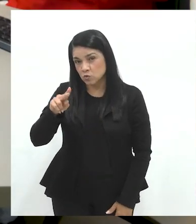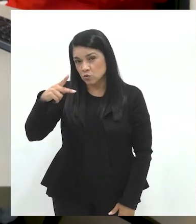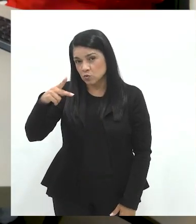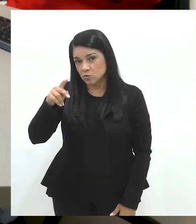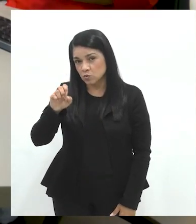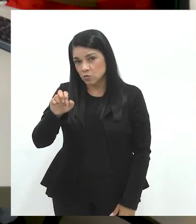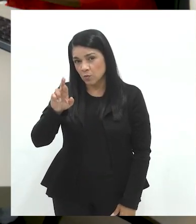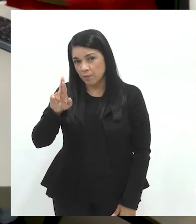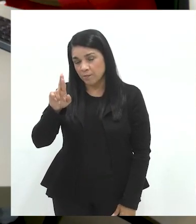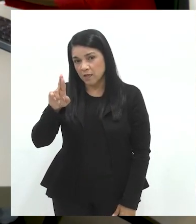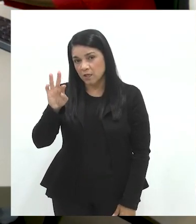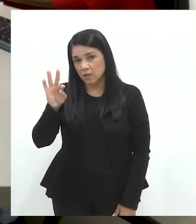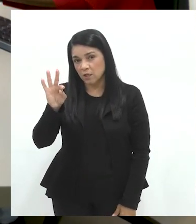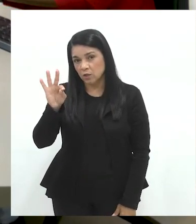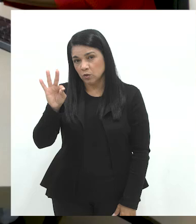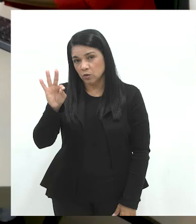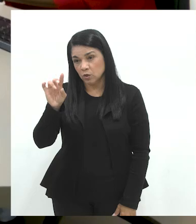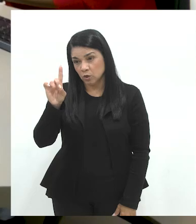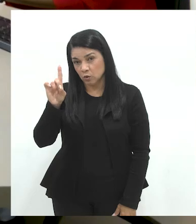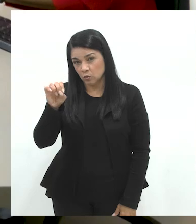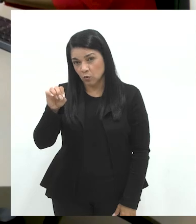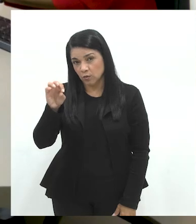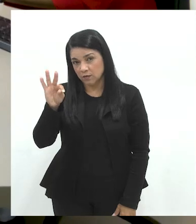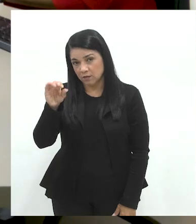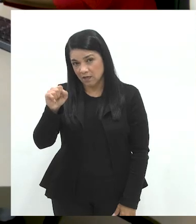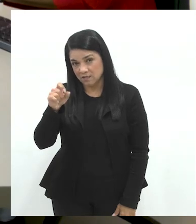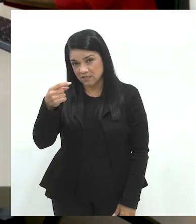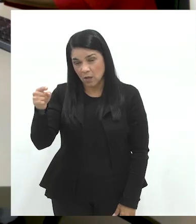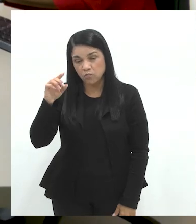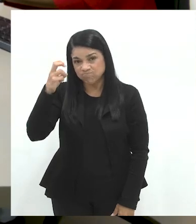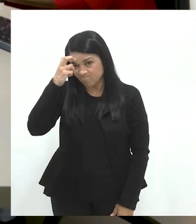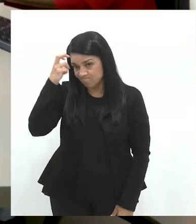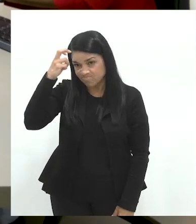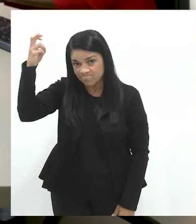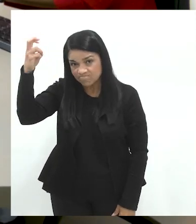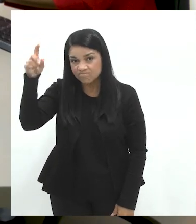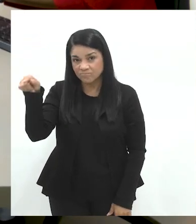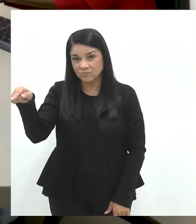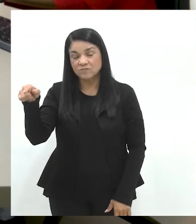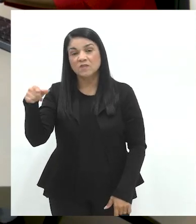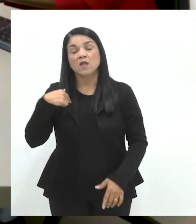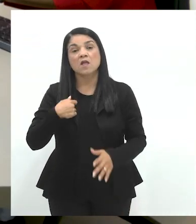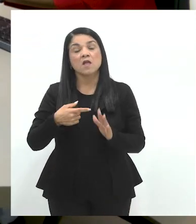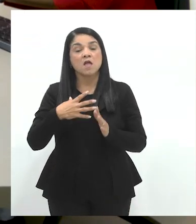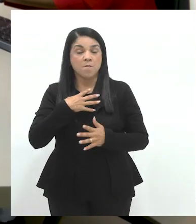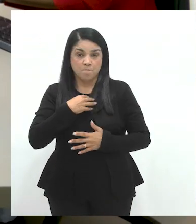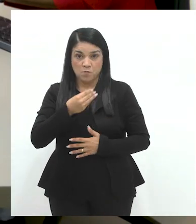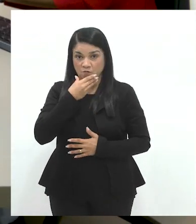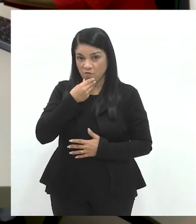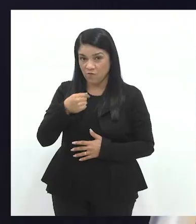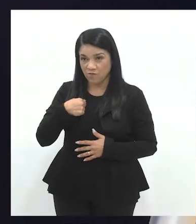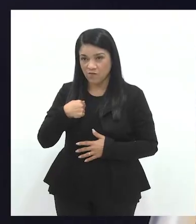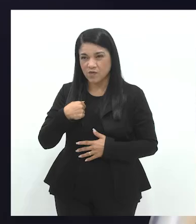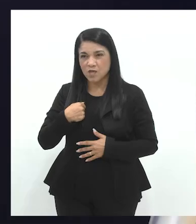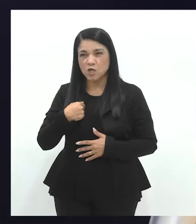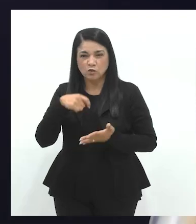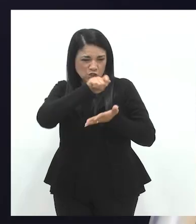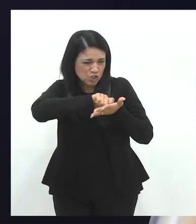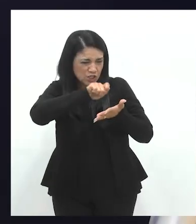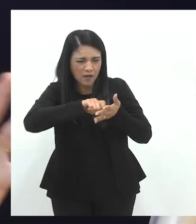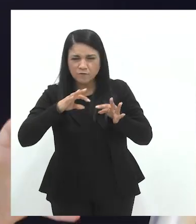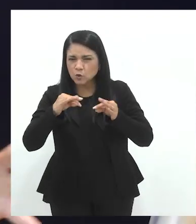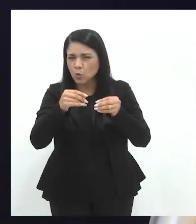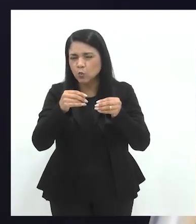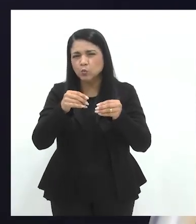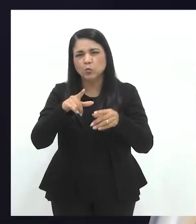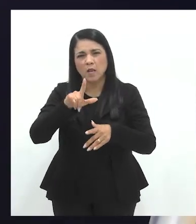superdotação, Sim, né? sim, Confunde-se. claro. A pessoa prefere focar. Meu filho sabe o alfabeto, aquilo que eu estava falando antes. Meu filho, ele fica ali um tempão